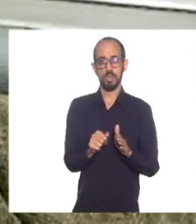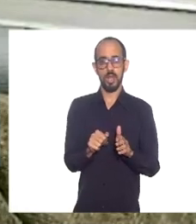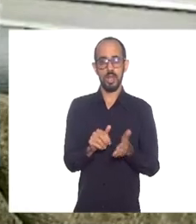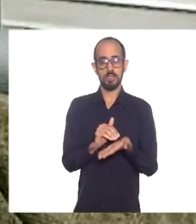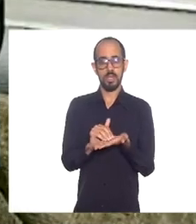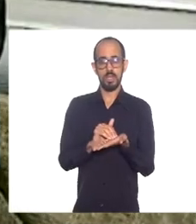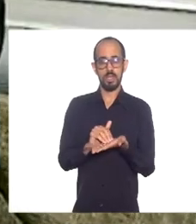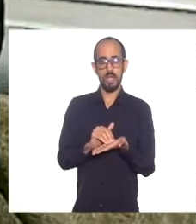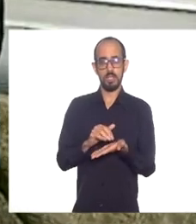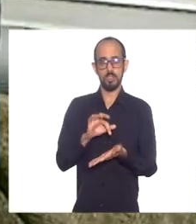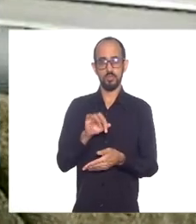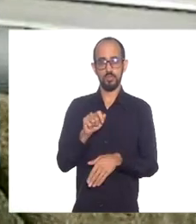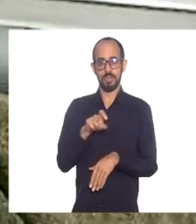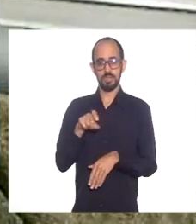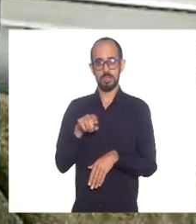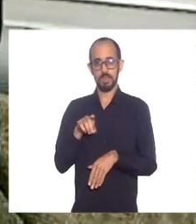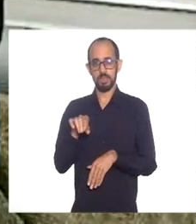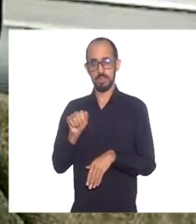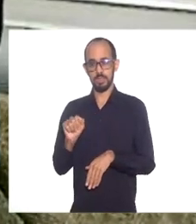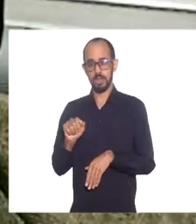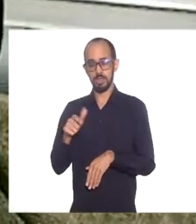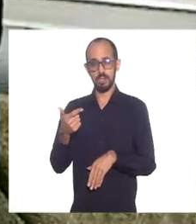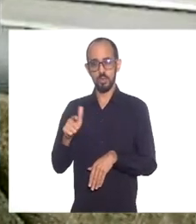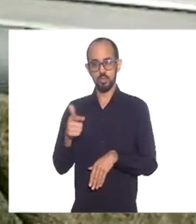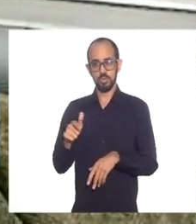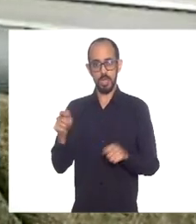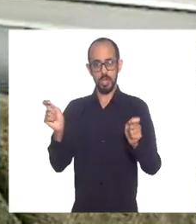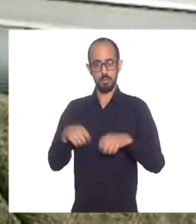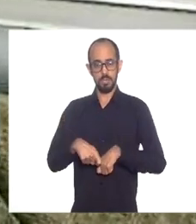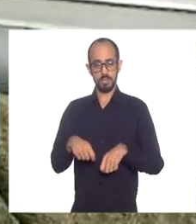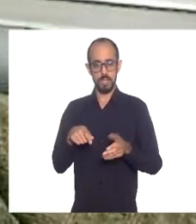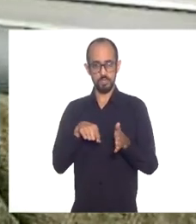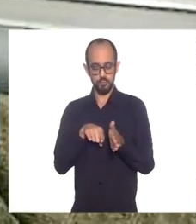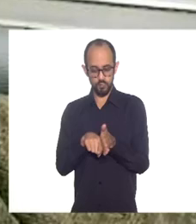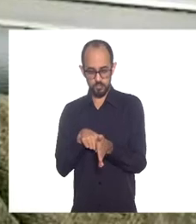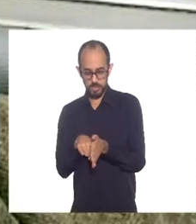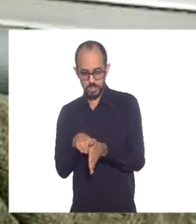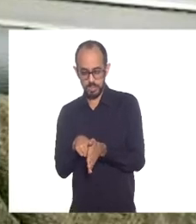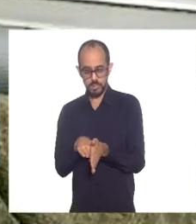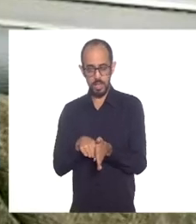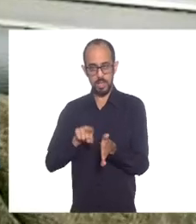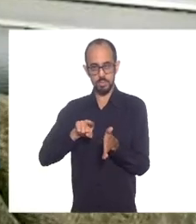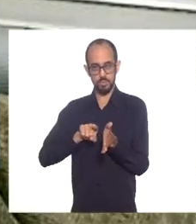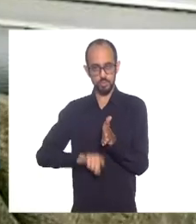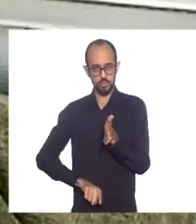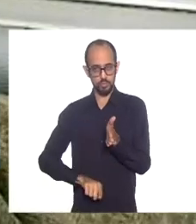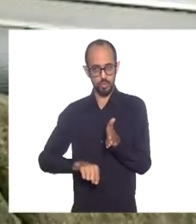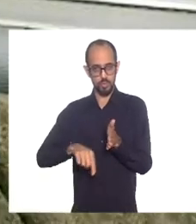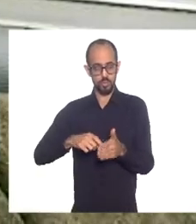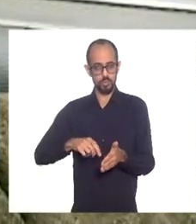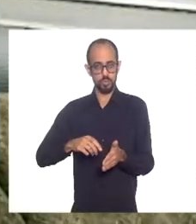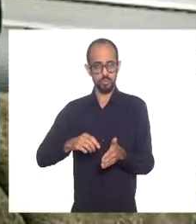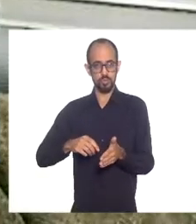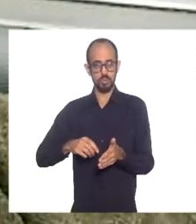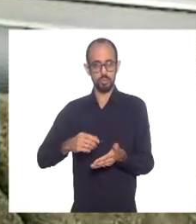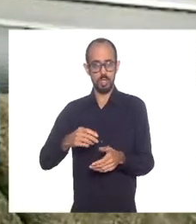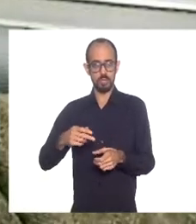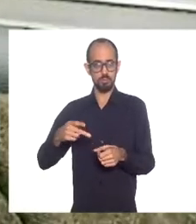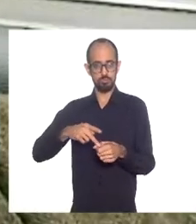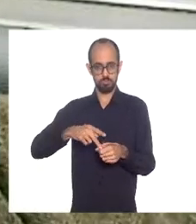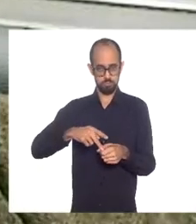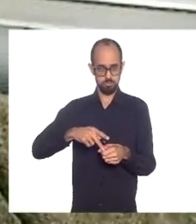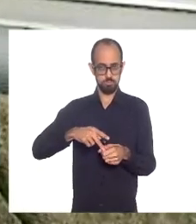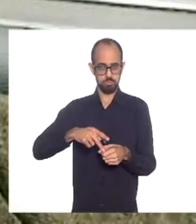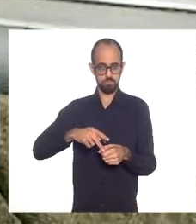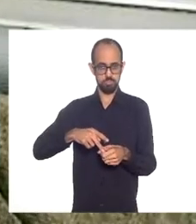tinha autoridade para fiscalizar os abatimentos das participações especiais. Se bem que